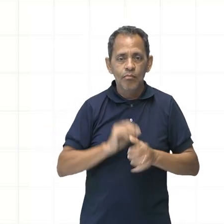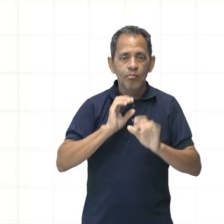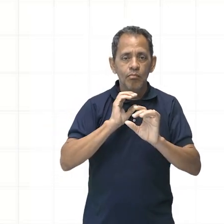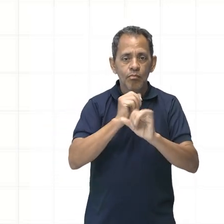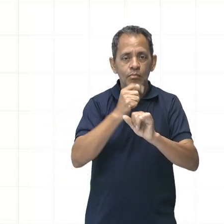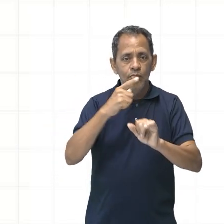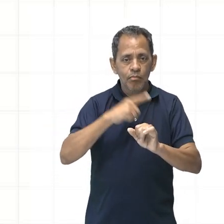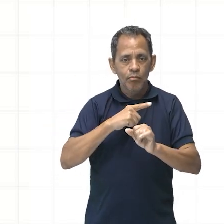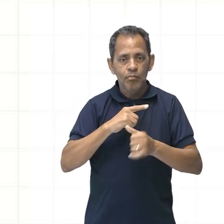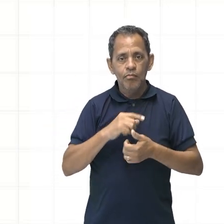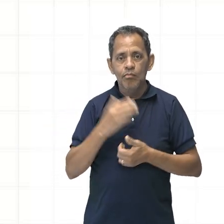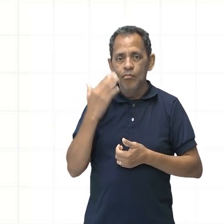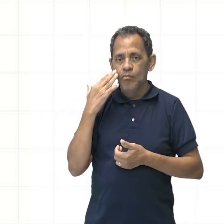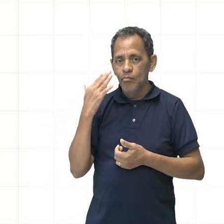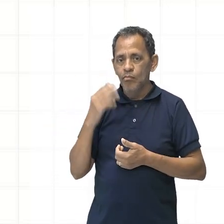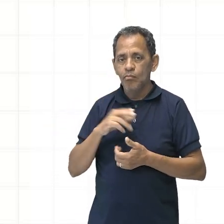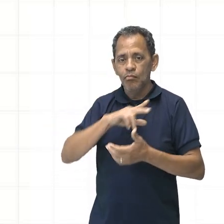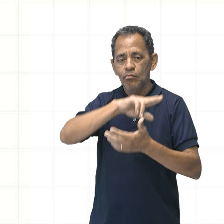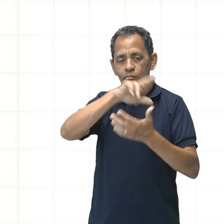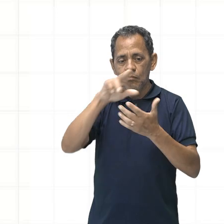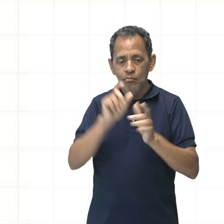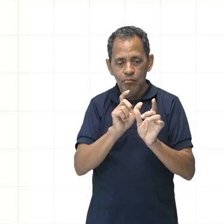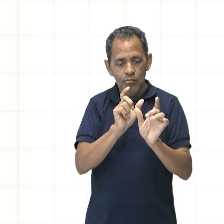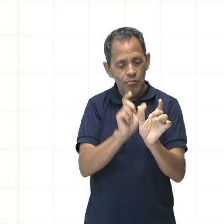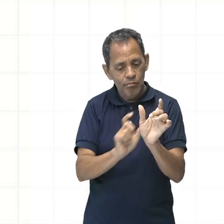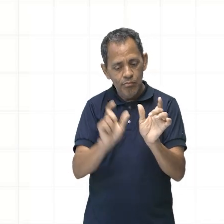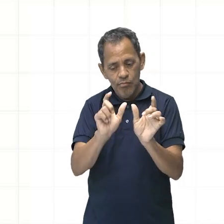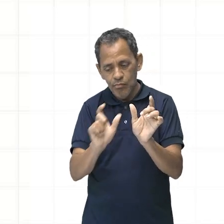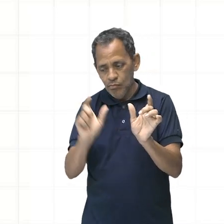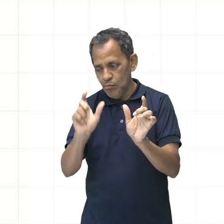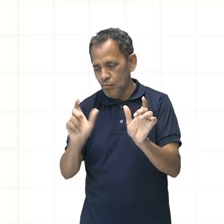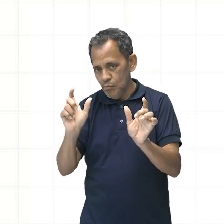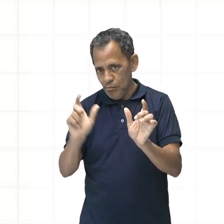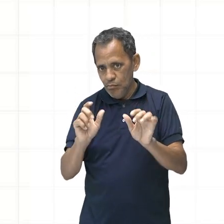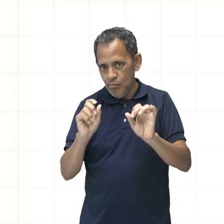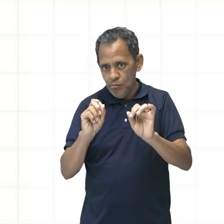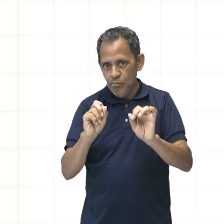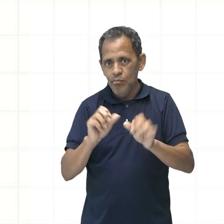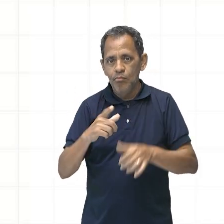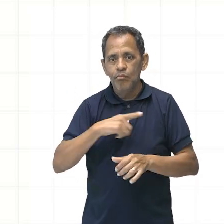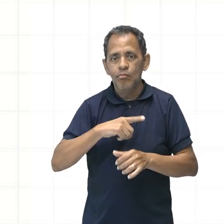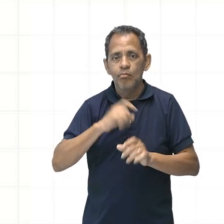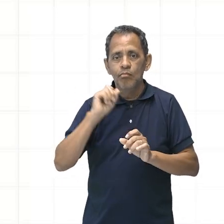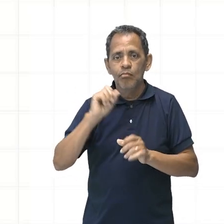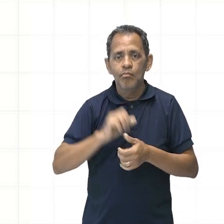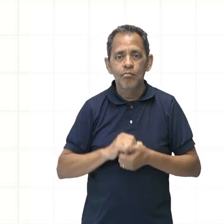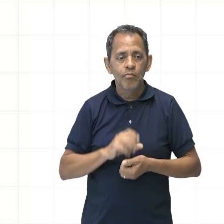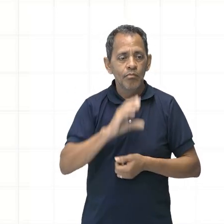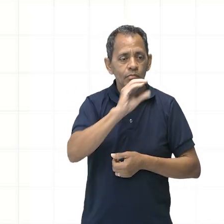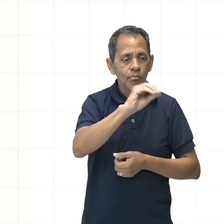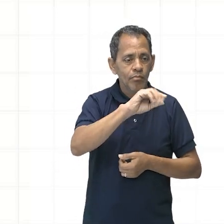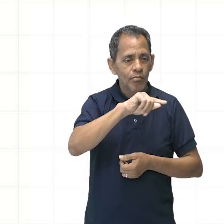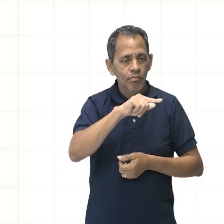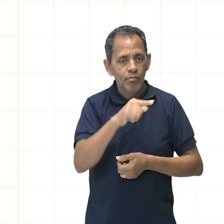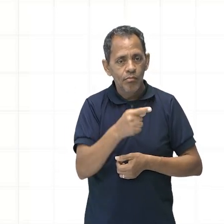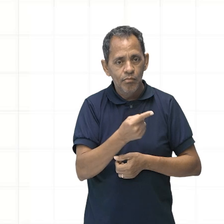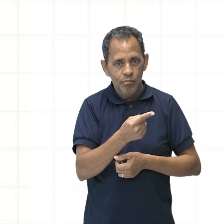várias casas decimais aqui, fazendo todo esse produto, nós vamos obter exatamente